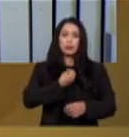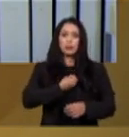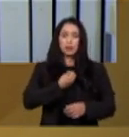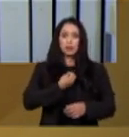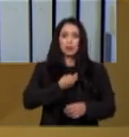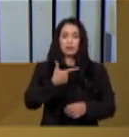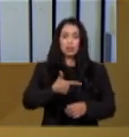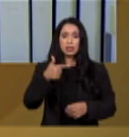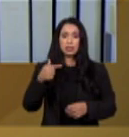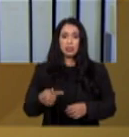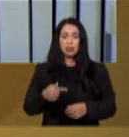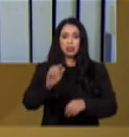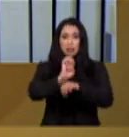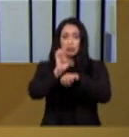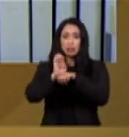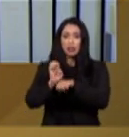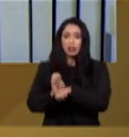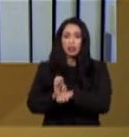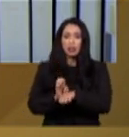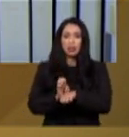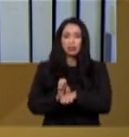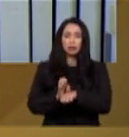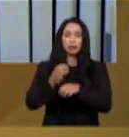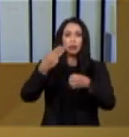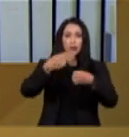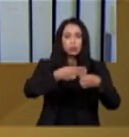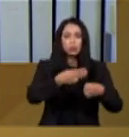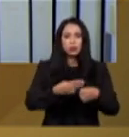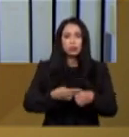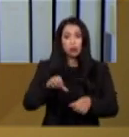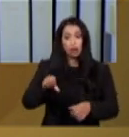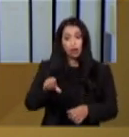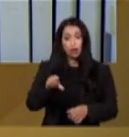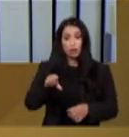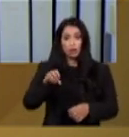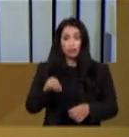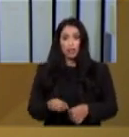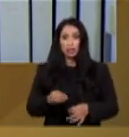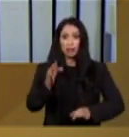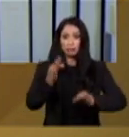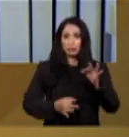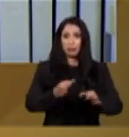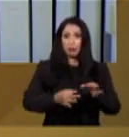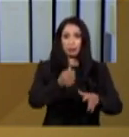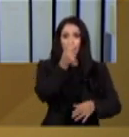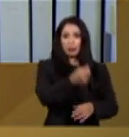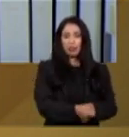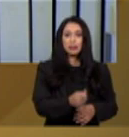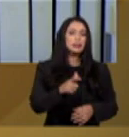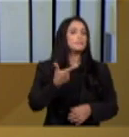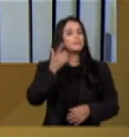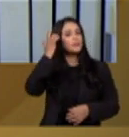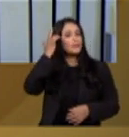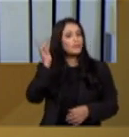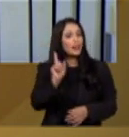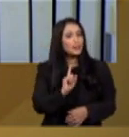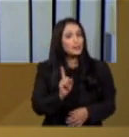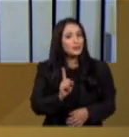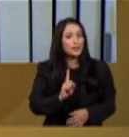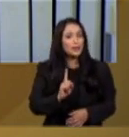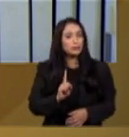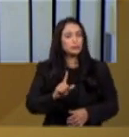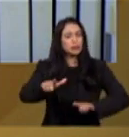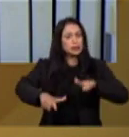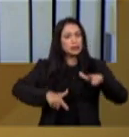5.570 municípios e 90 tribunais, não é tarefa fácil. Essa missão